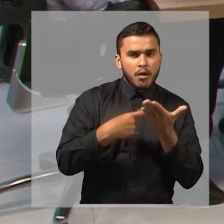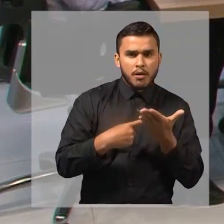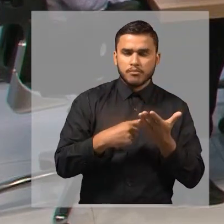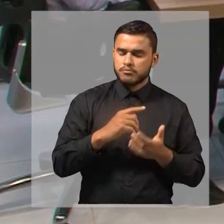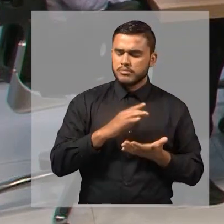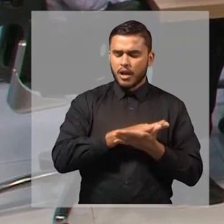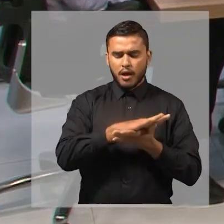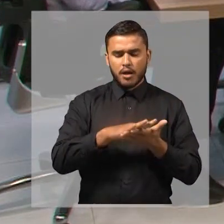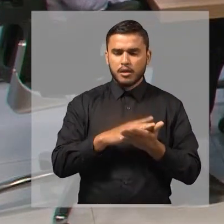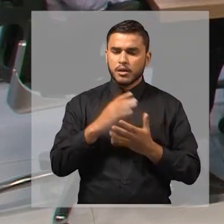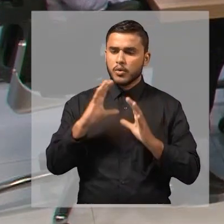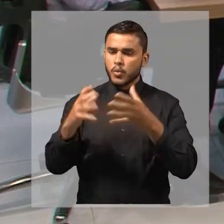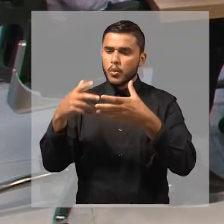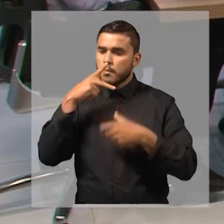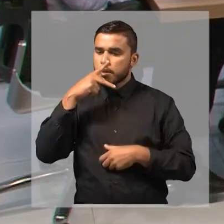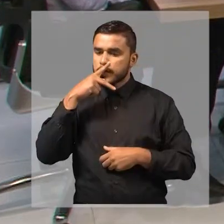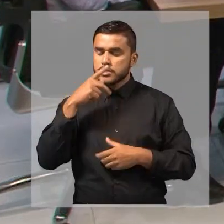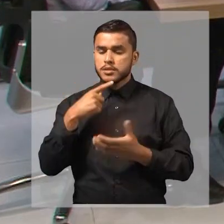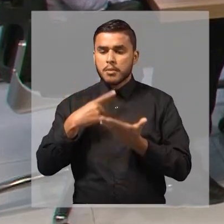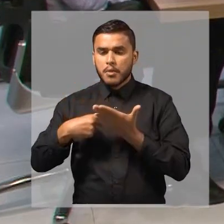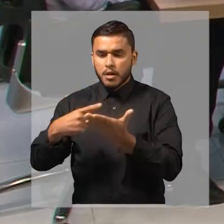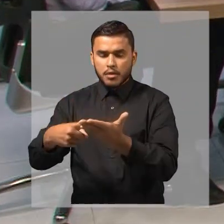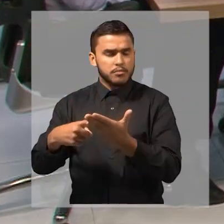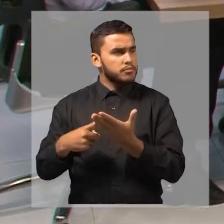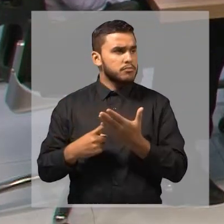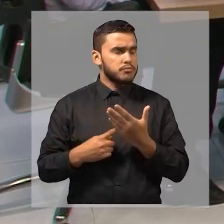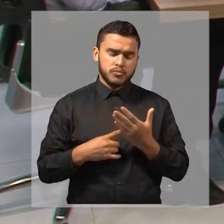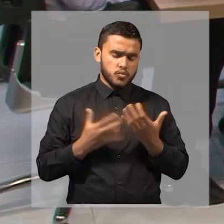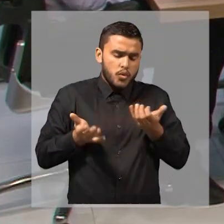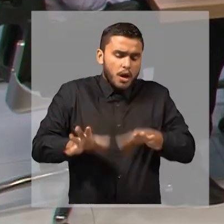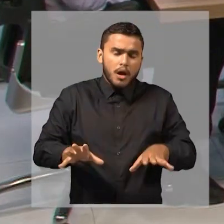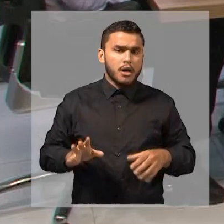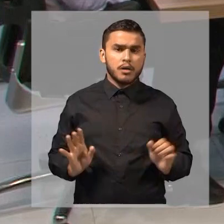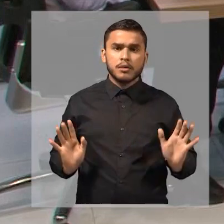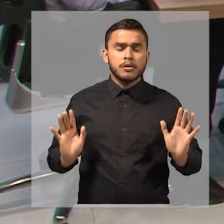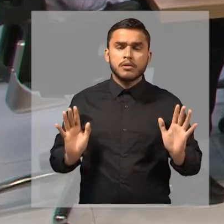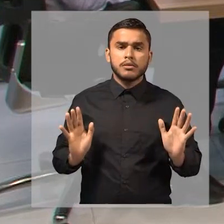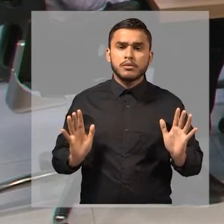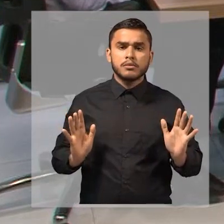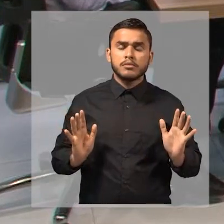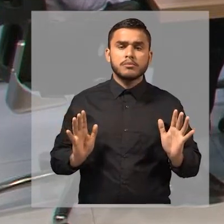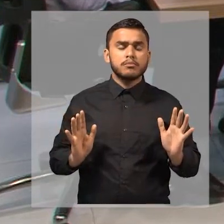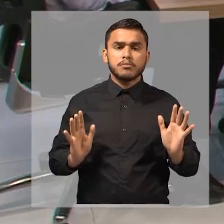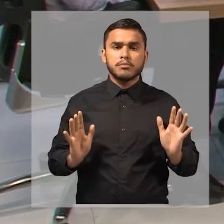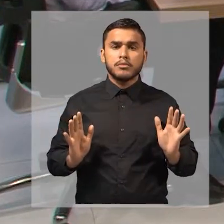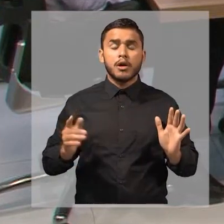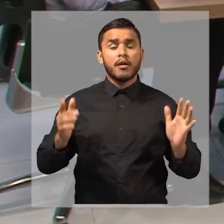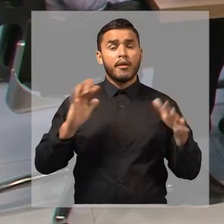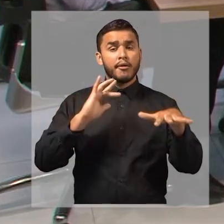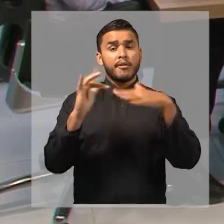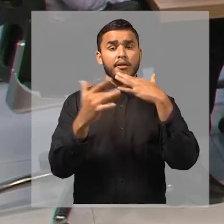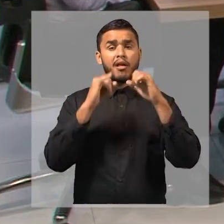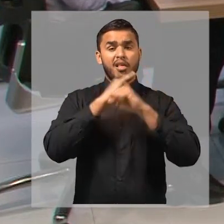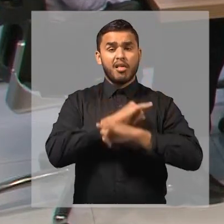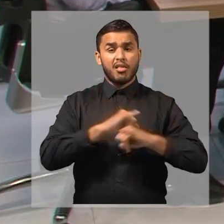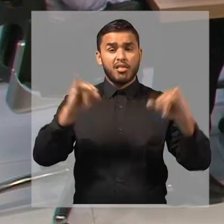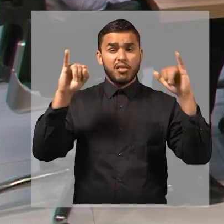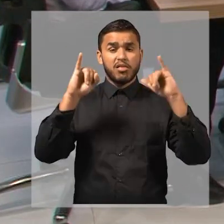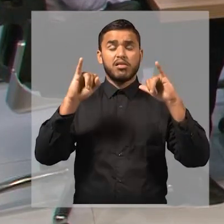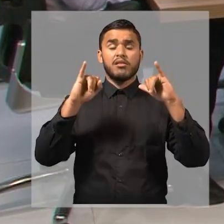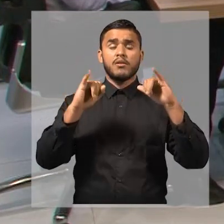outros programas aqui, discutimos isso, que ia ser complicado, ia ser difícil. Insinuaram, aí a mídia social